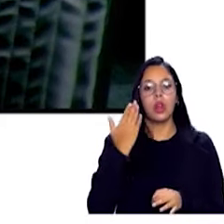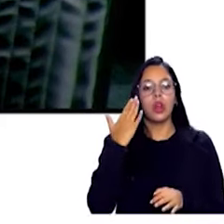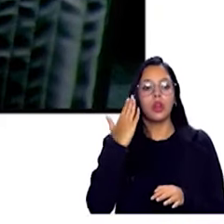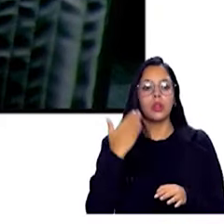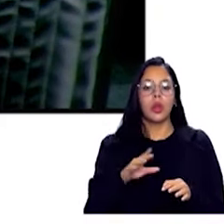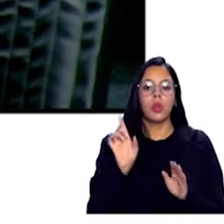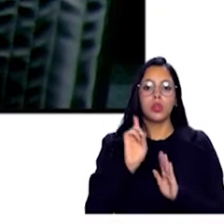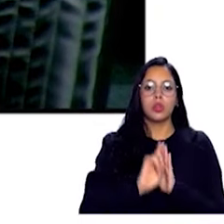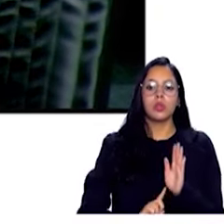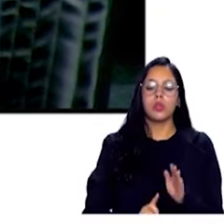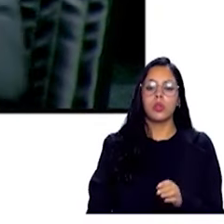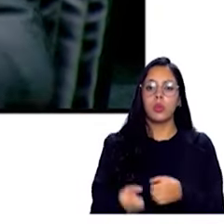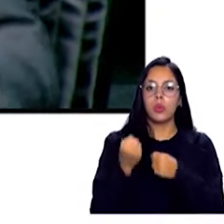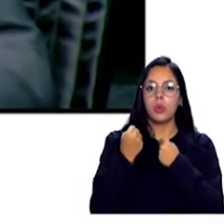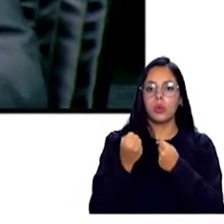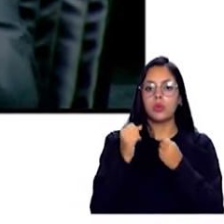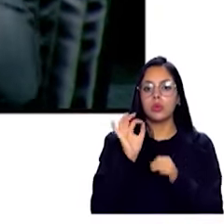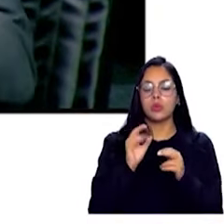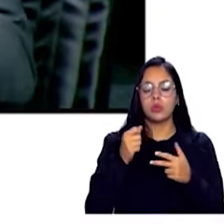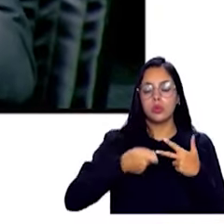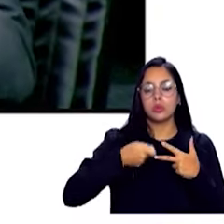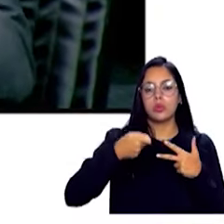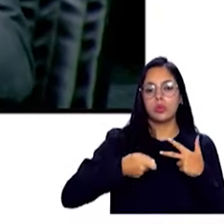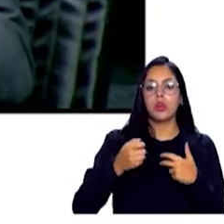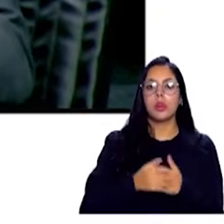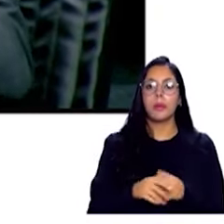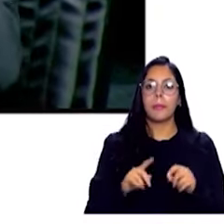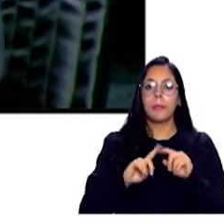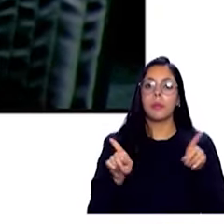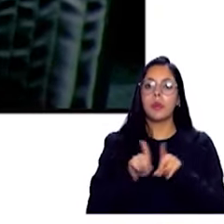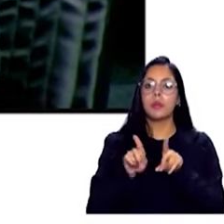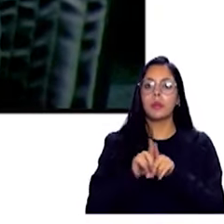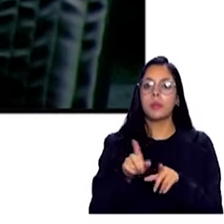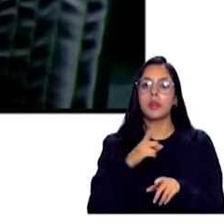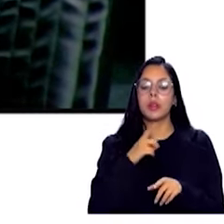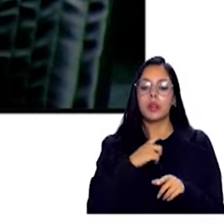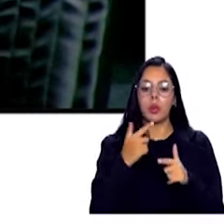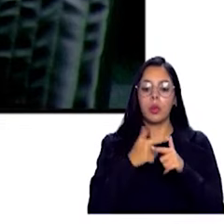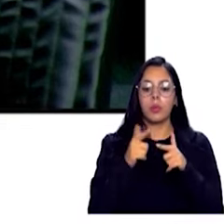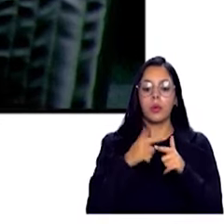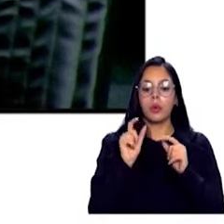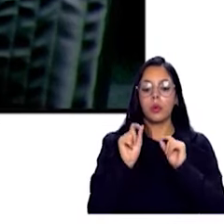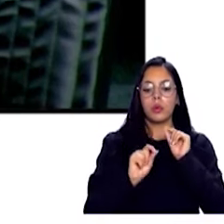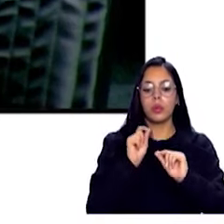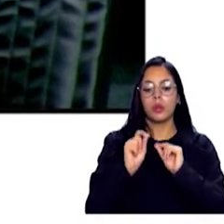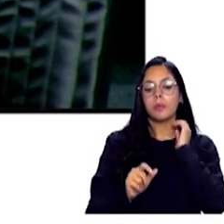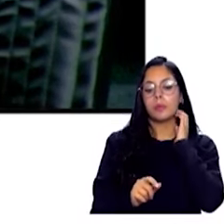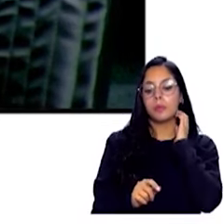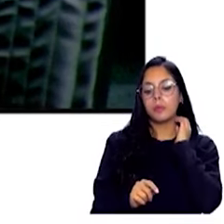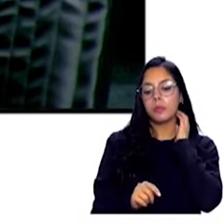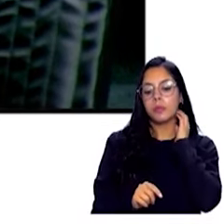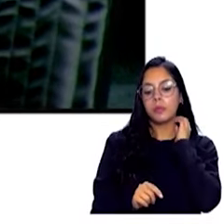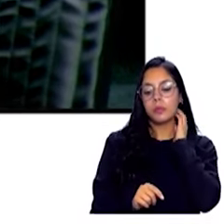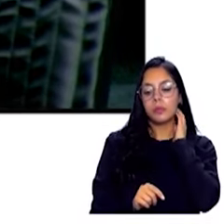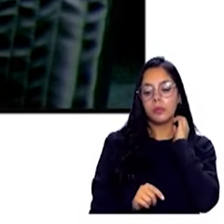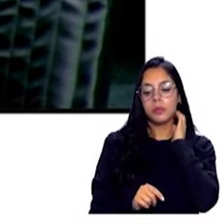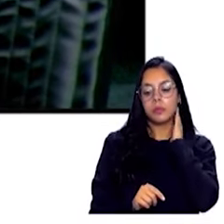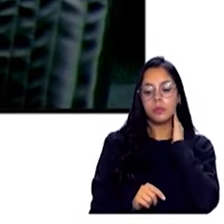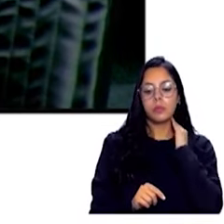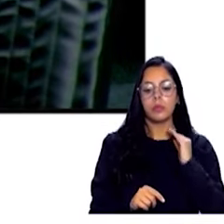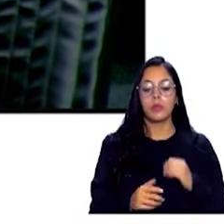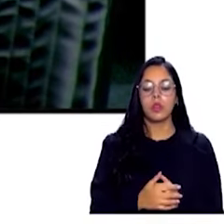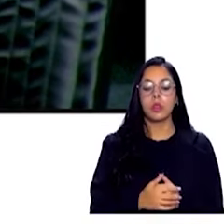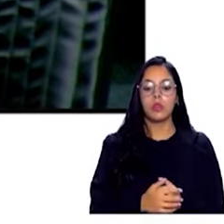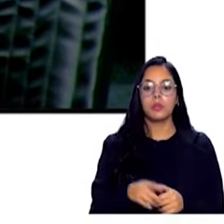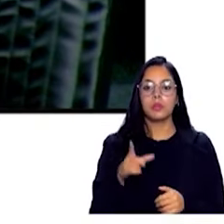Poder Judiciário Mas ela deixa em aberto o grande problema que era o problema para o qual ela foi desenhada que é o excesso